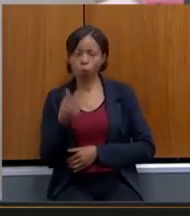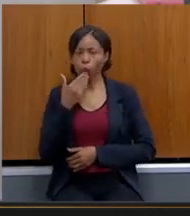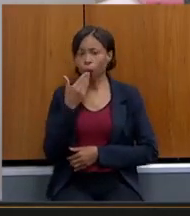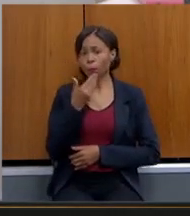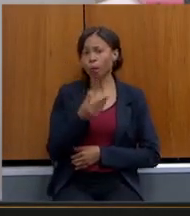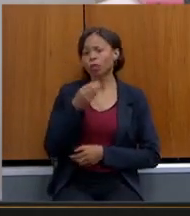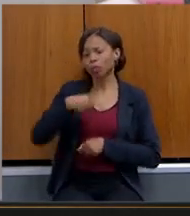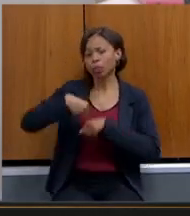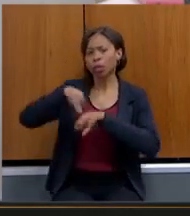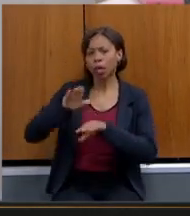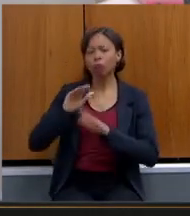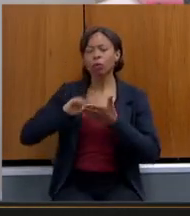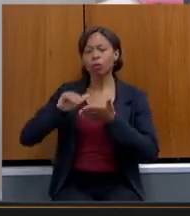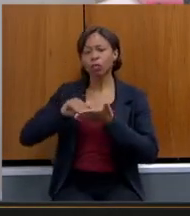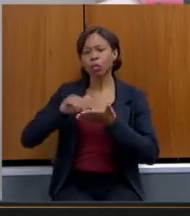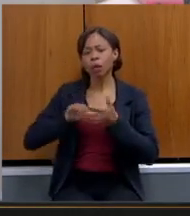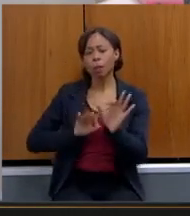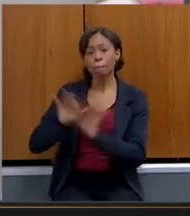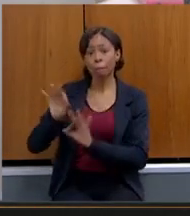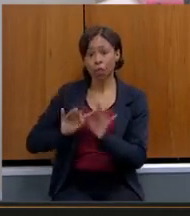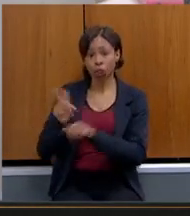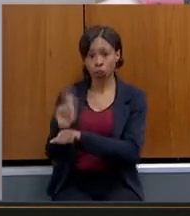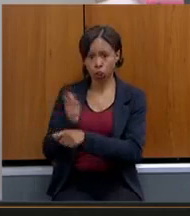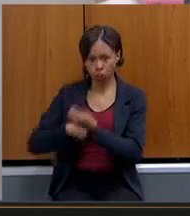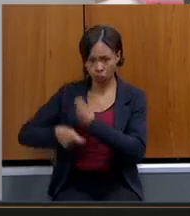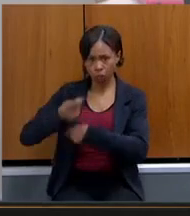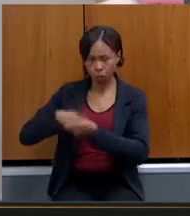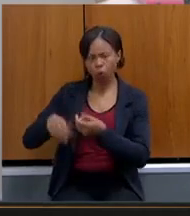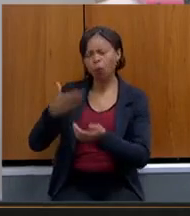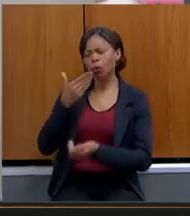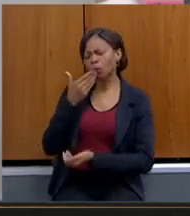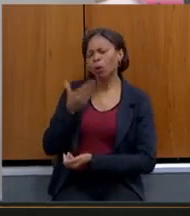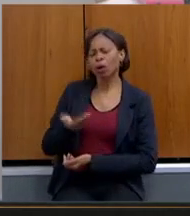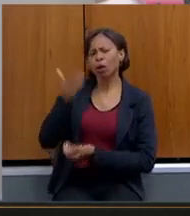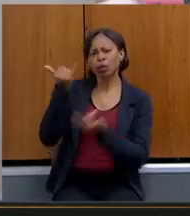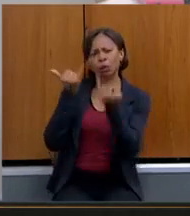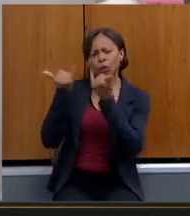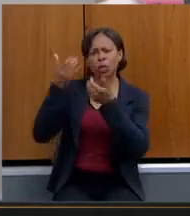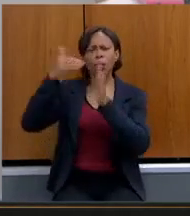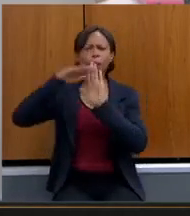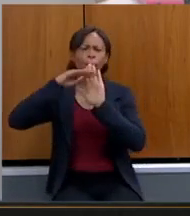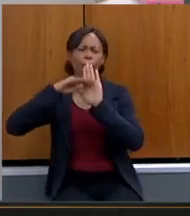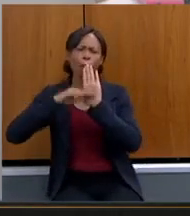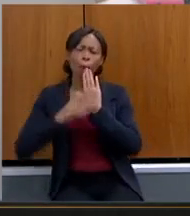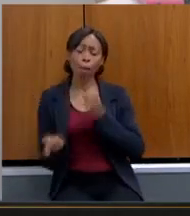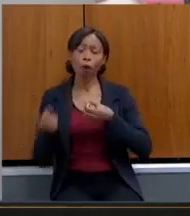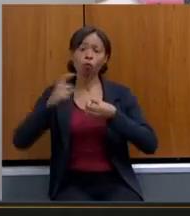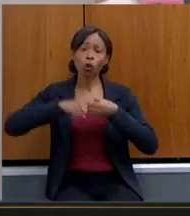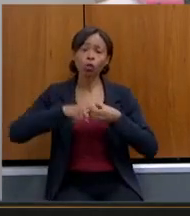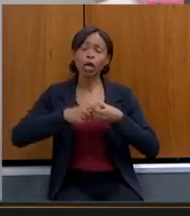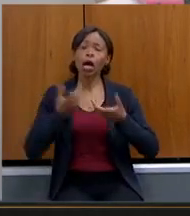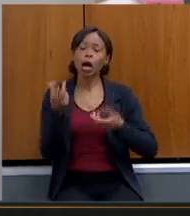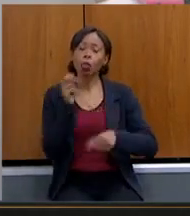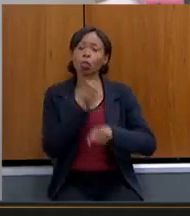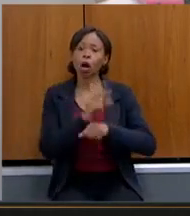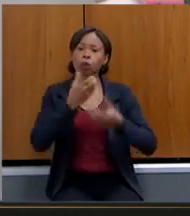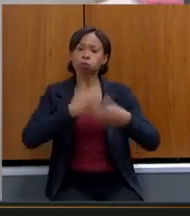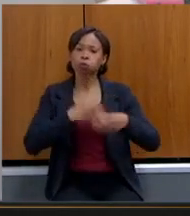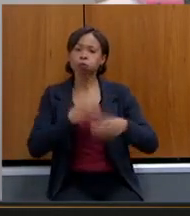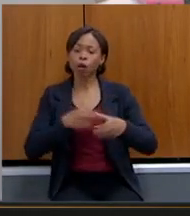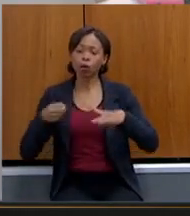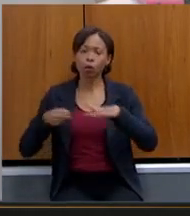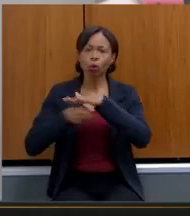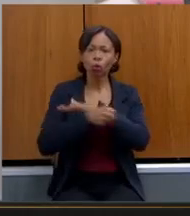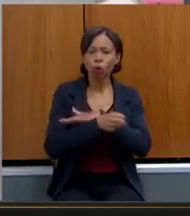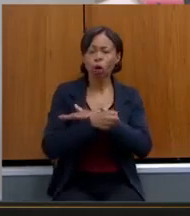seja encaminhado à secretaria de estado de planejamento e gestão pedido de informações sobre o cronograma para retomada das nomeações e para a posse dos candidatos